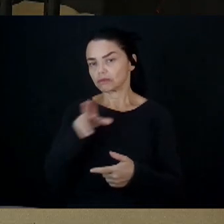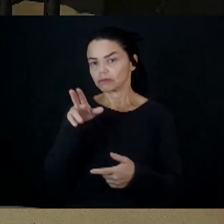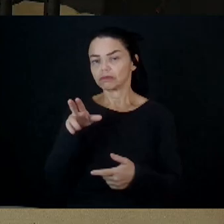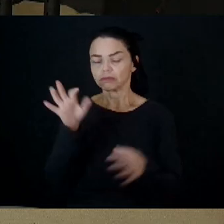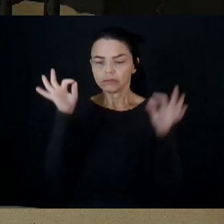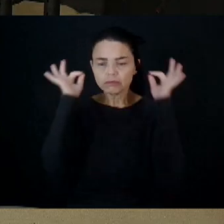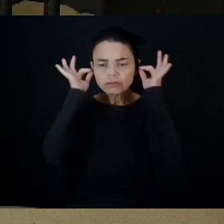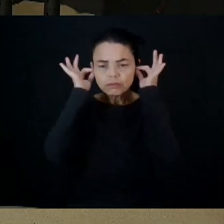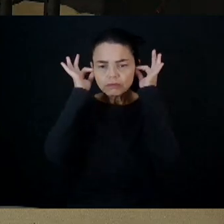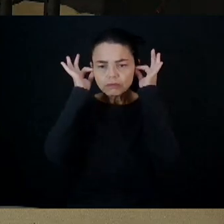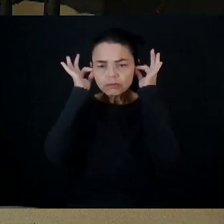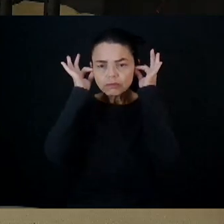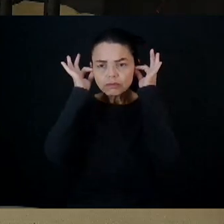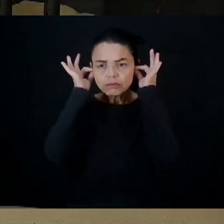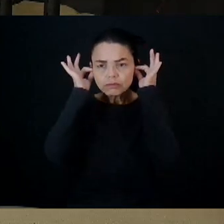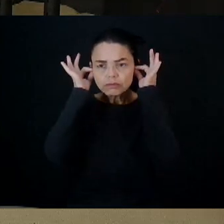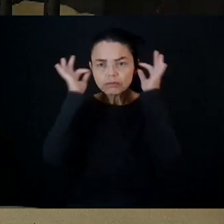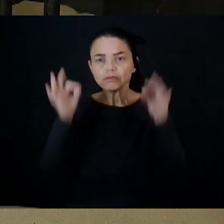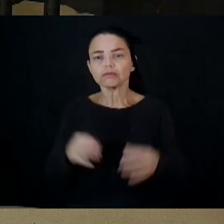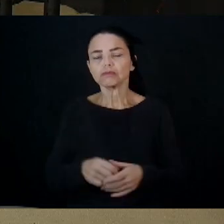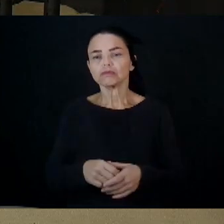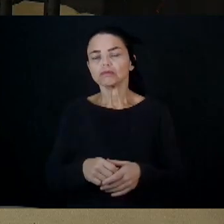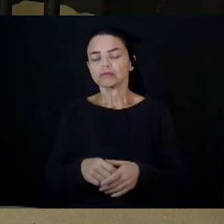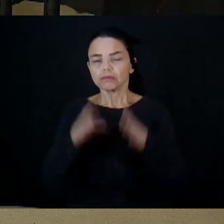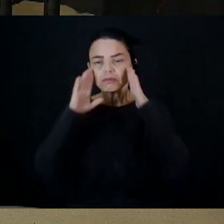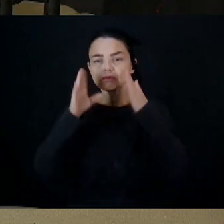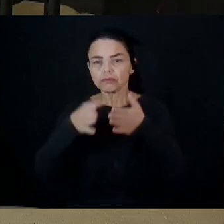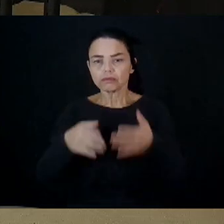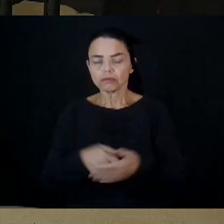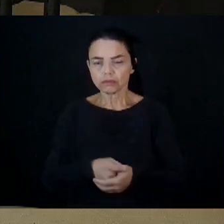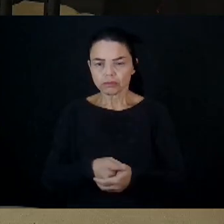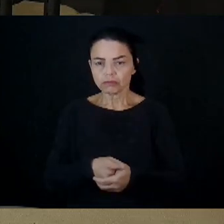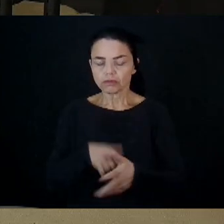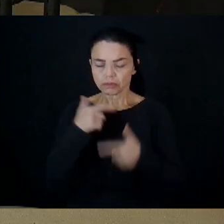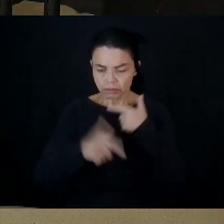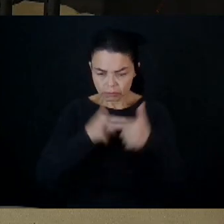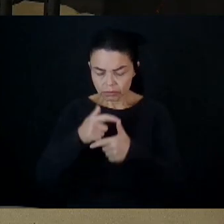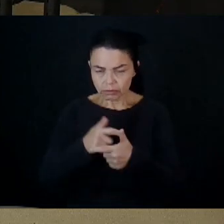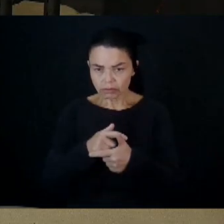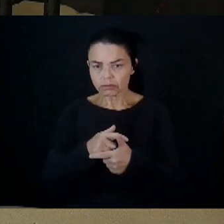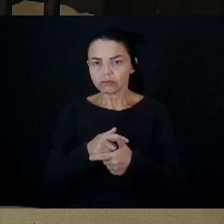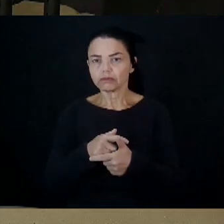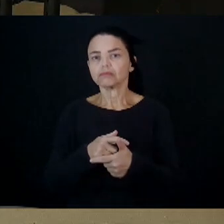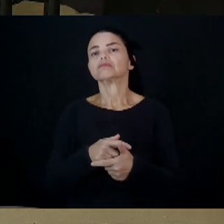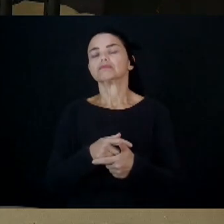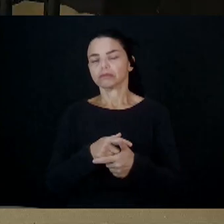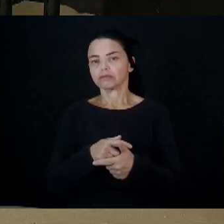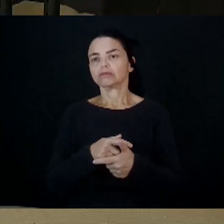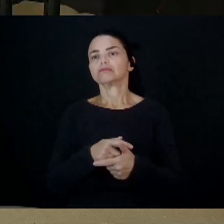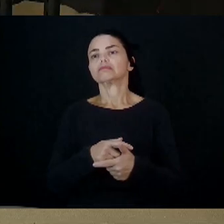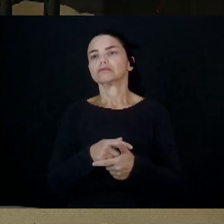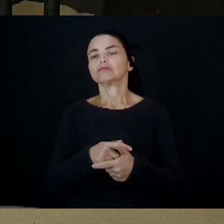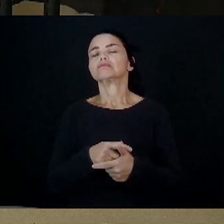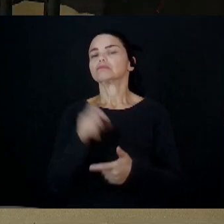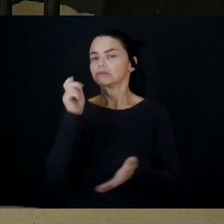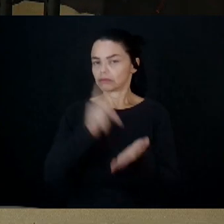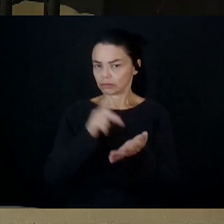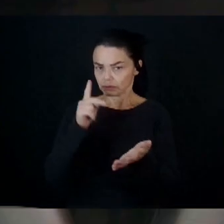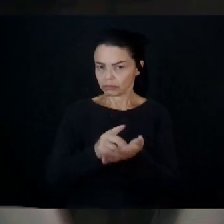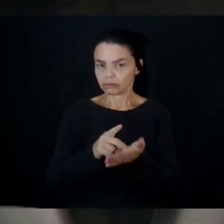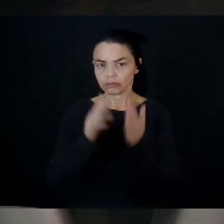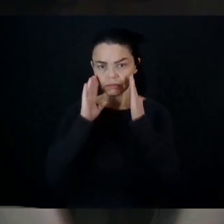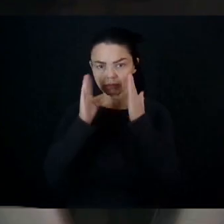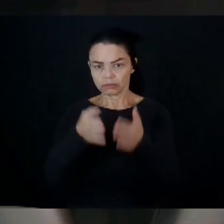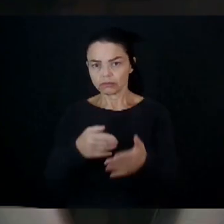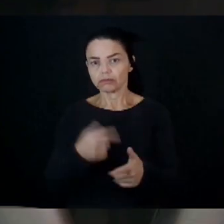ouvido para poder focar no trabalho, realmente funciona. Funciona assim. Funciona assim,